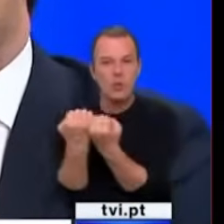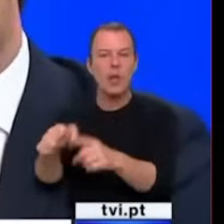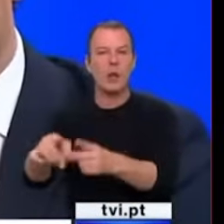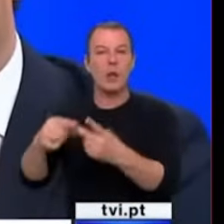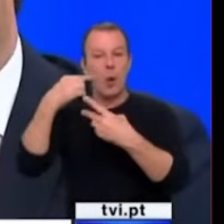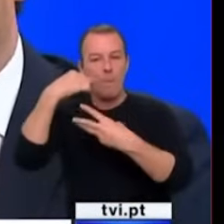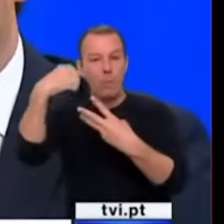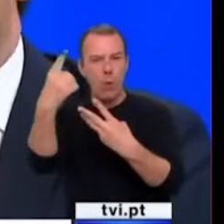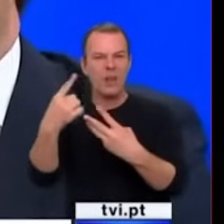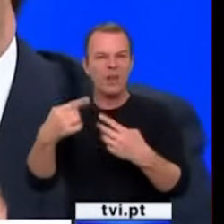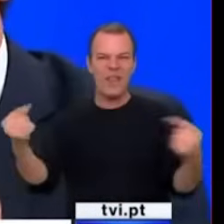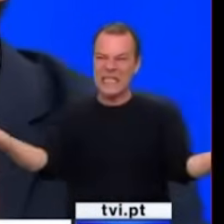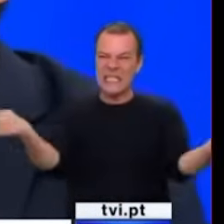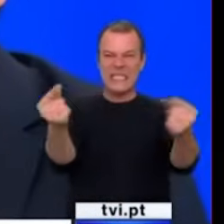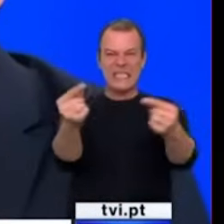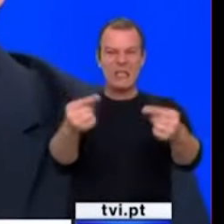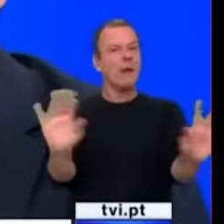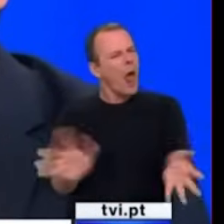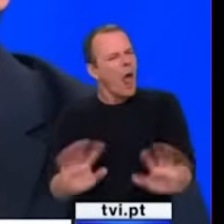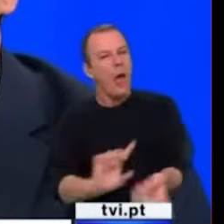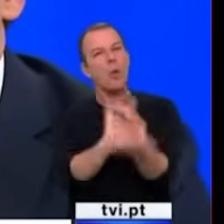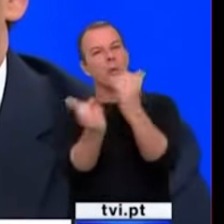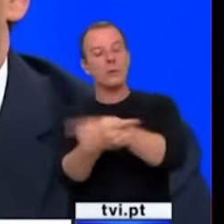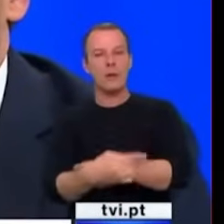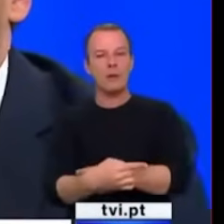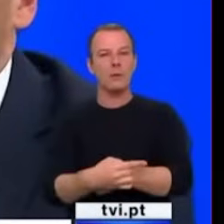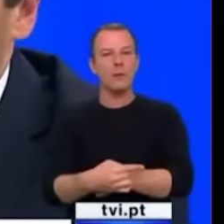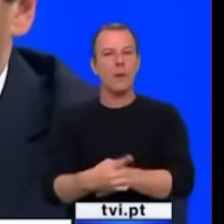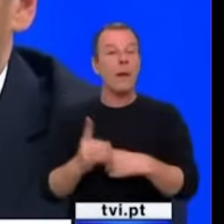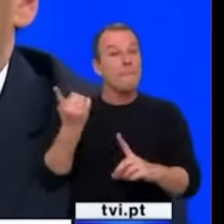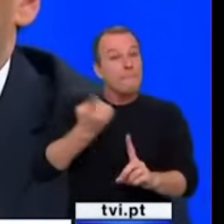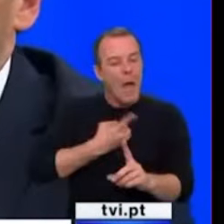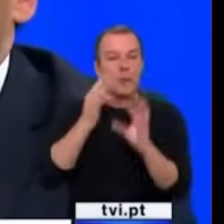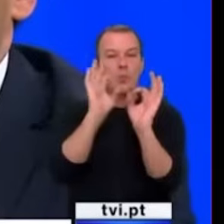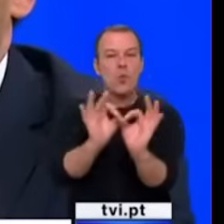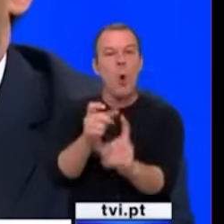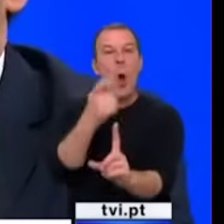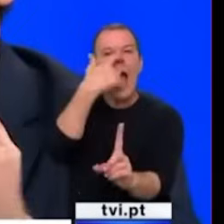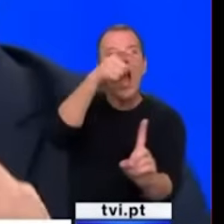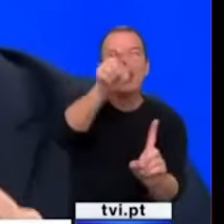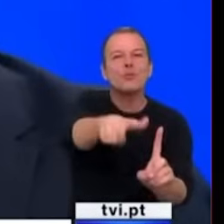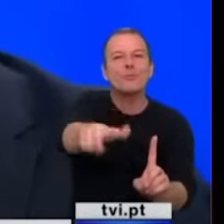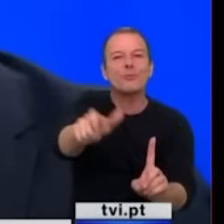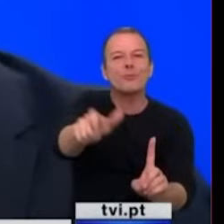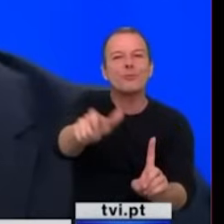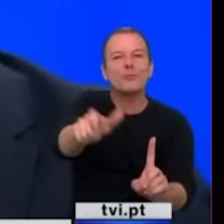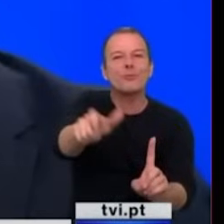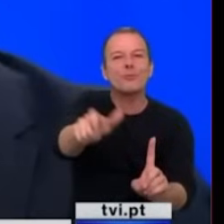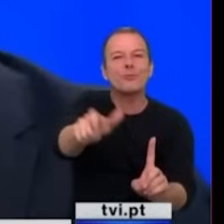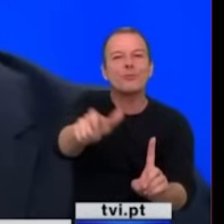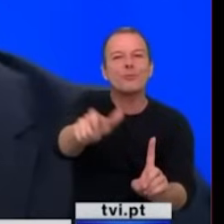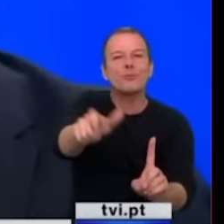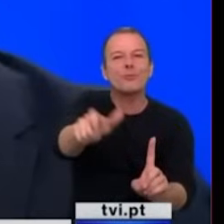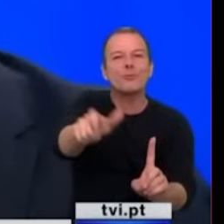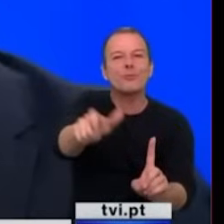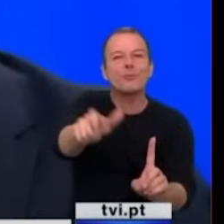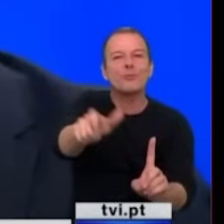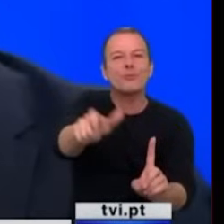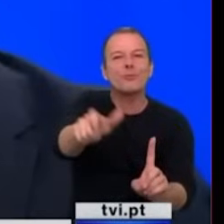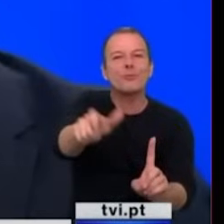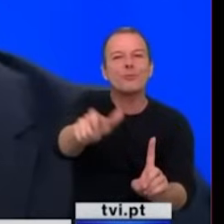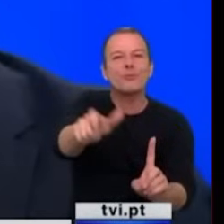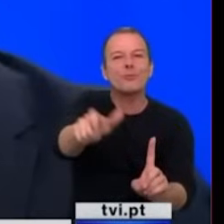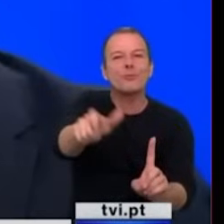destruir-se uns aos outros lutam pelo que é mais importante que é o cidadão o Pedro Santos ideologia essa também é uma das coisas que me exigem